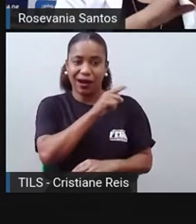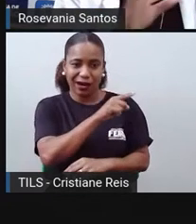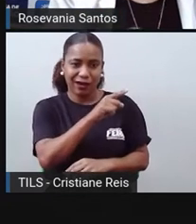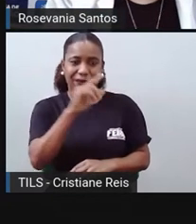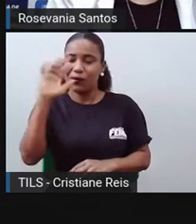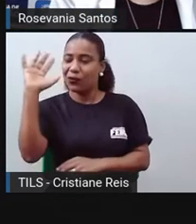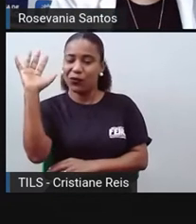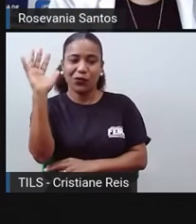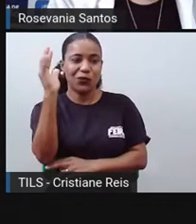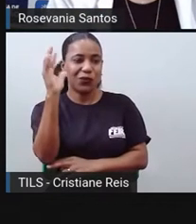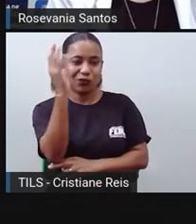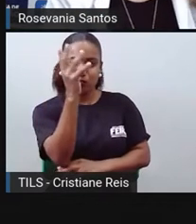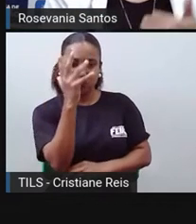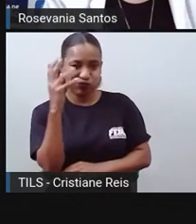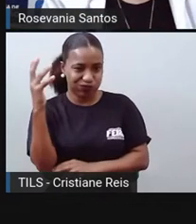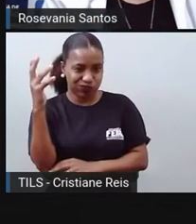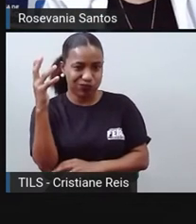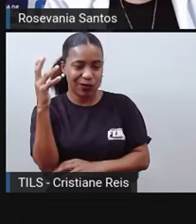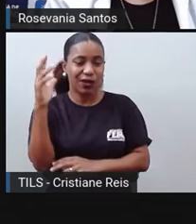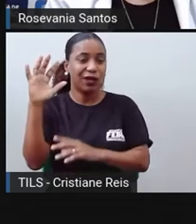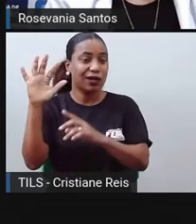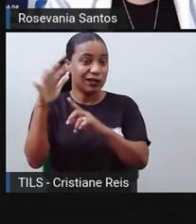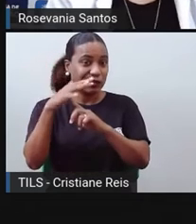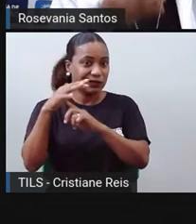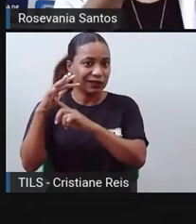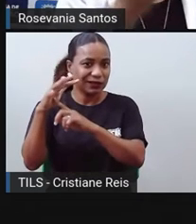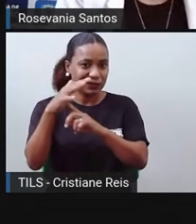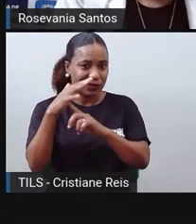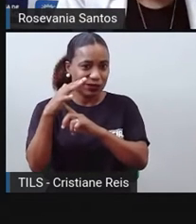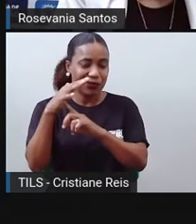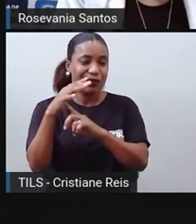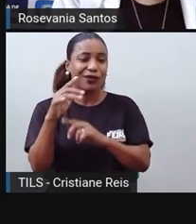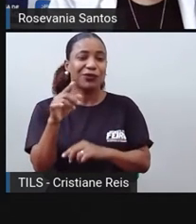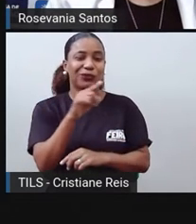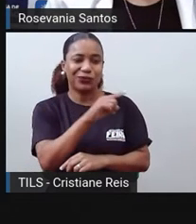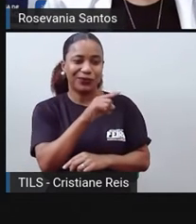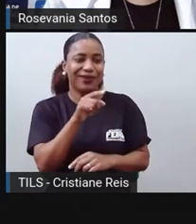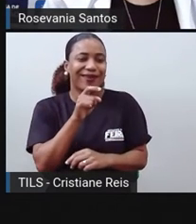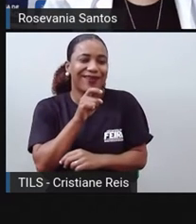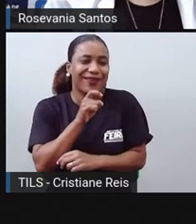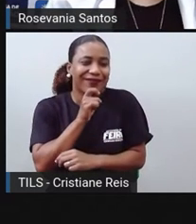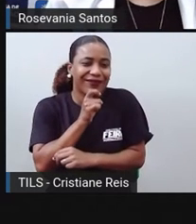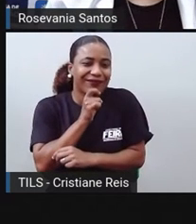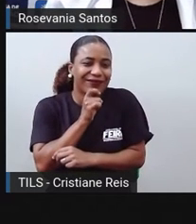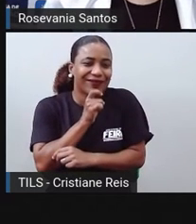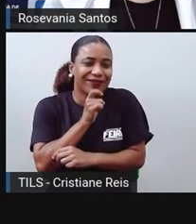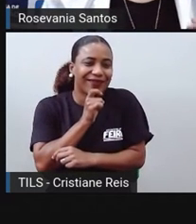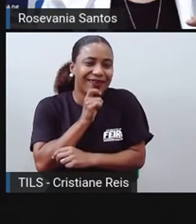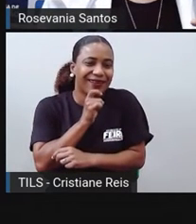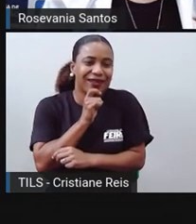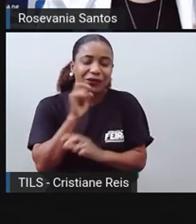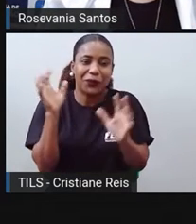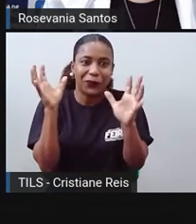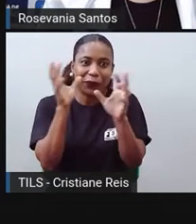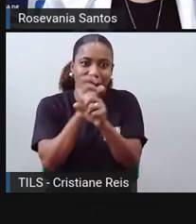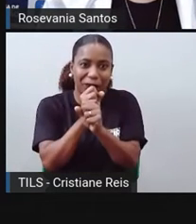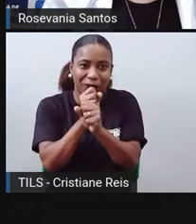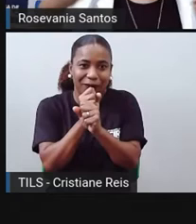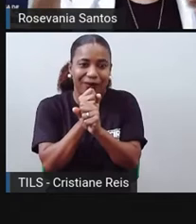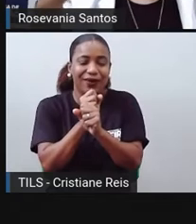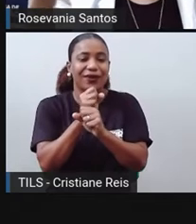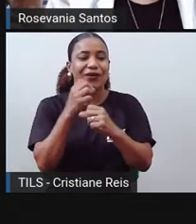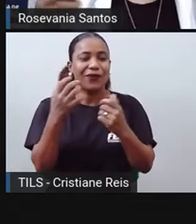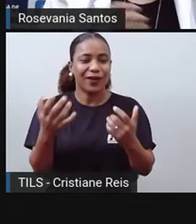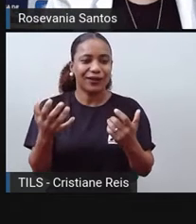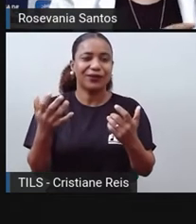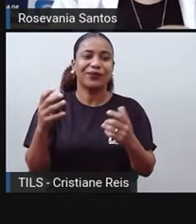seja, iluminado o tempo todo, e o período do inverno, que é noite o tempo todo. Então não tem, digamos